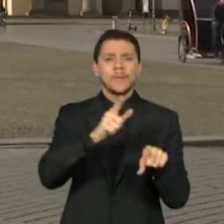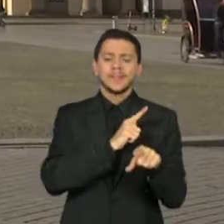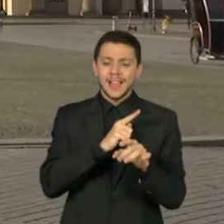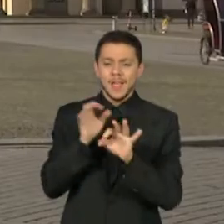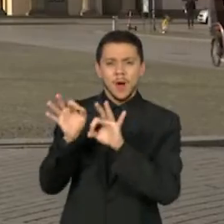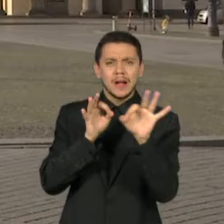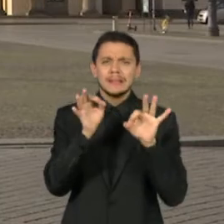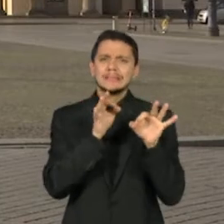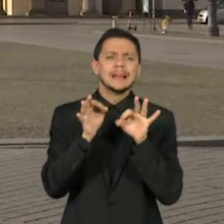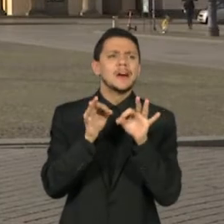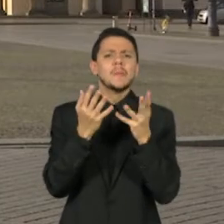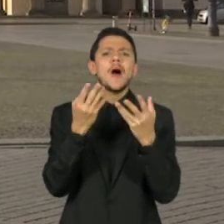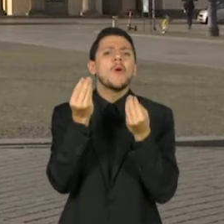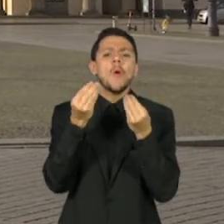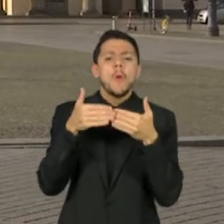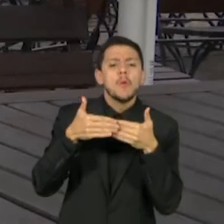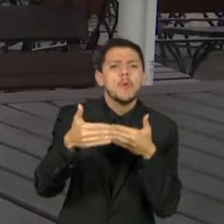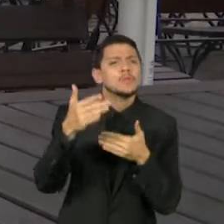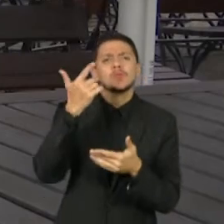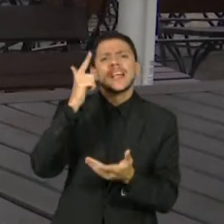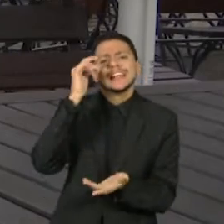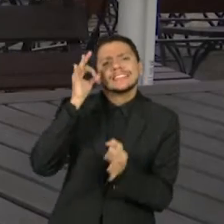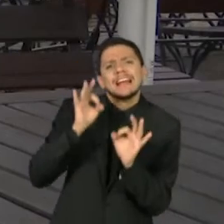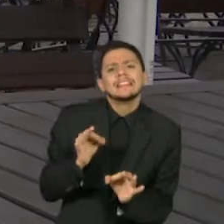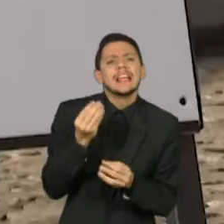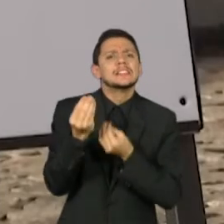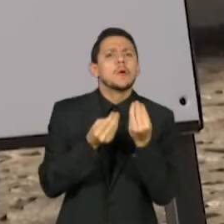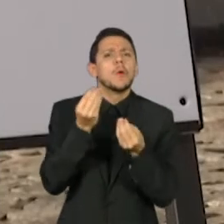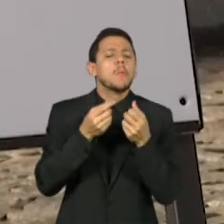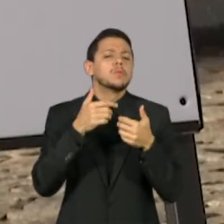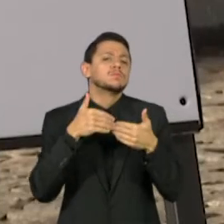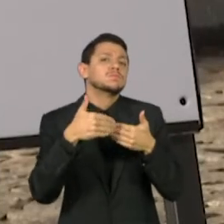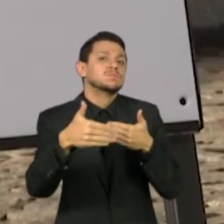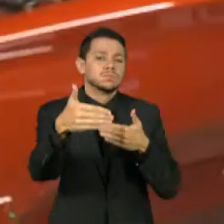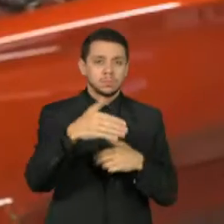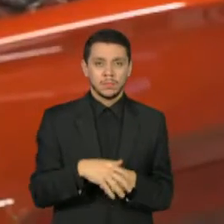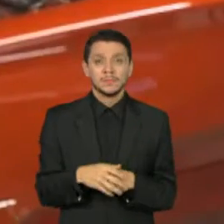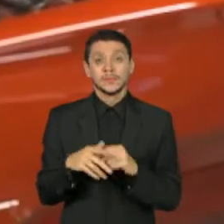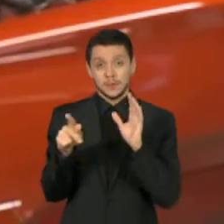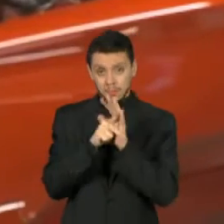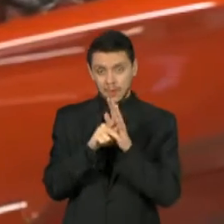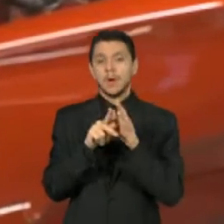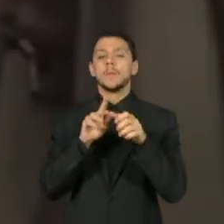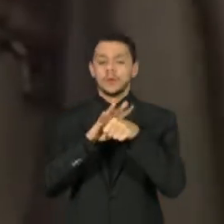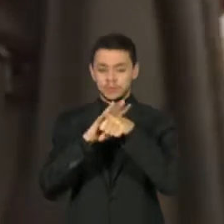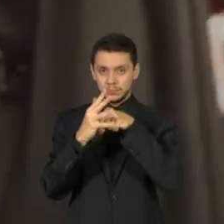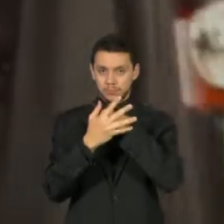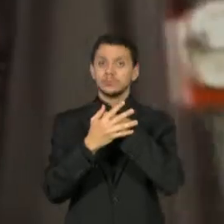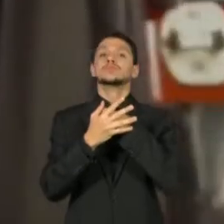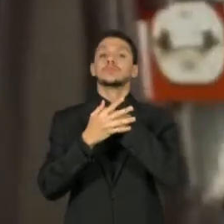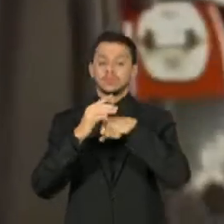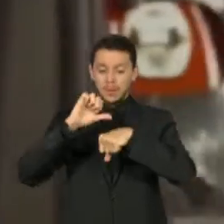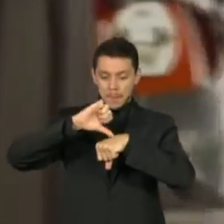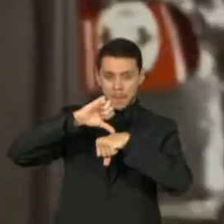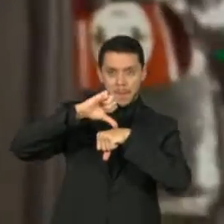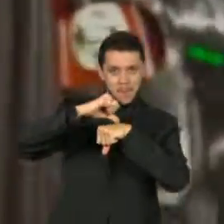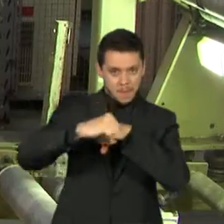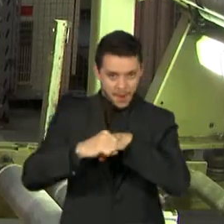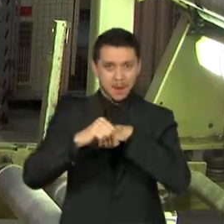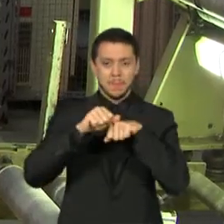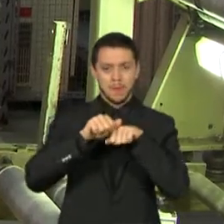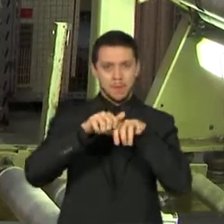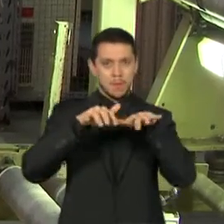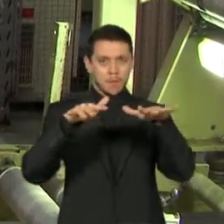incertezas. A onda de contágio pela variante Ômicron restringiu a mobilidade e afetou cadeias globais de produção.